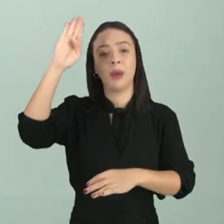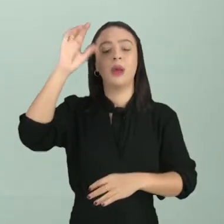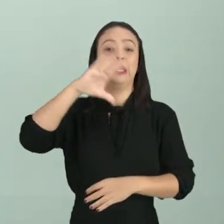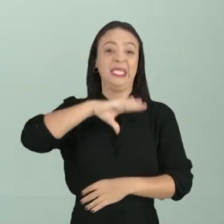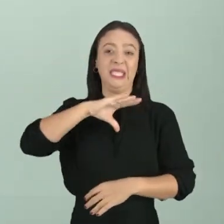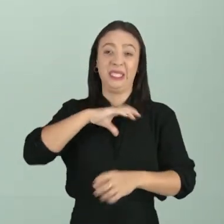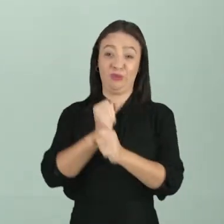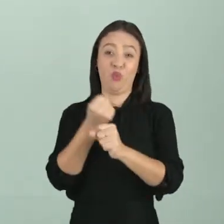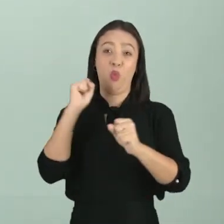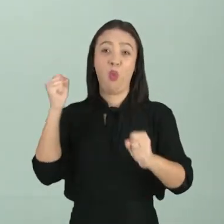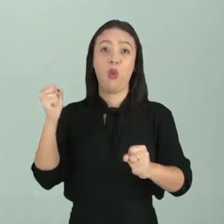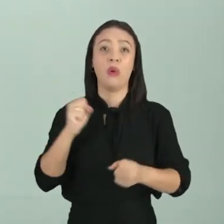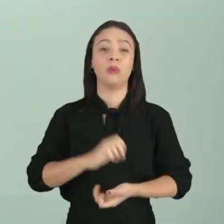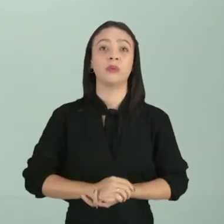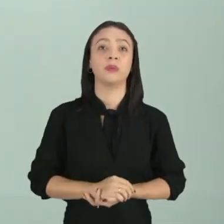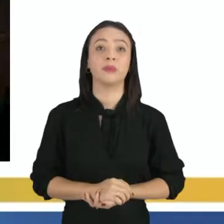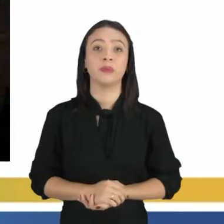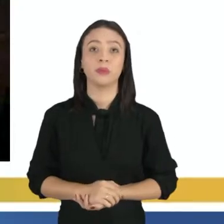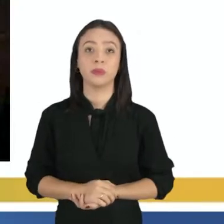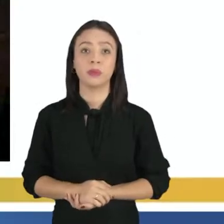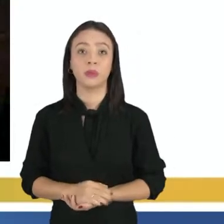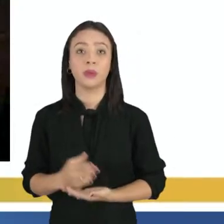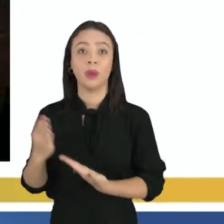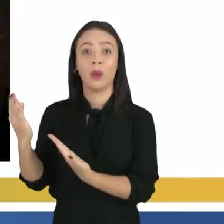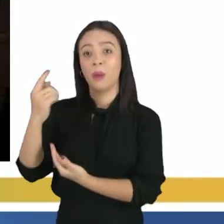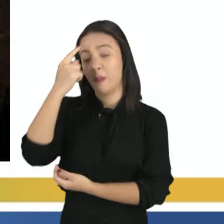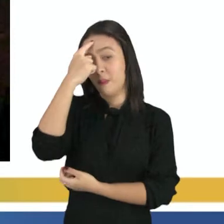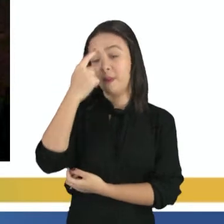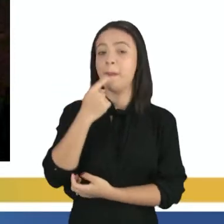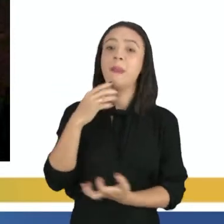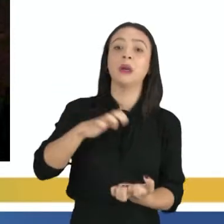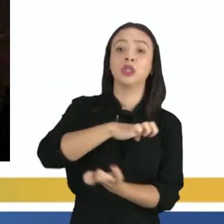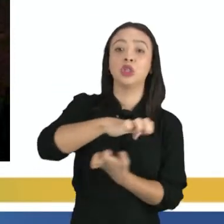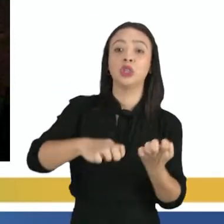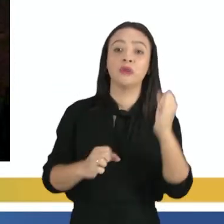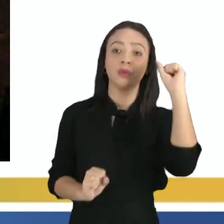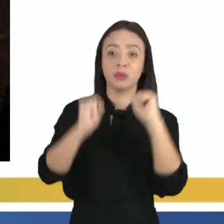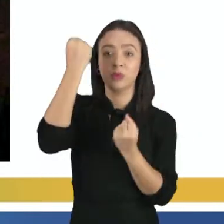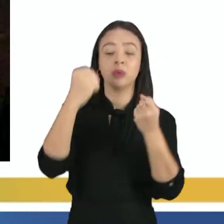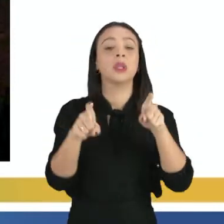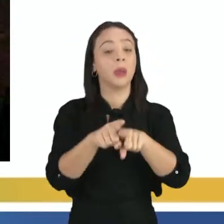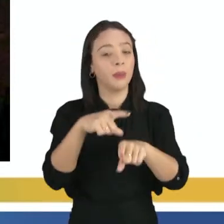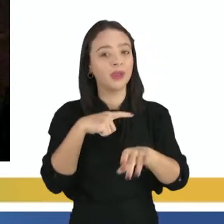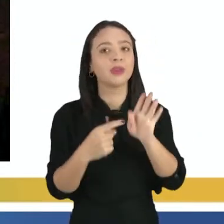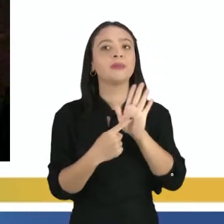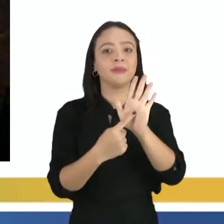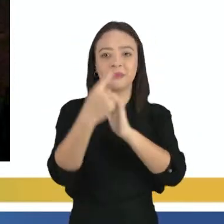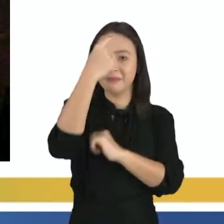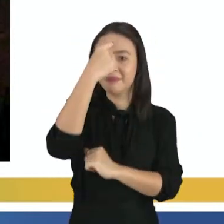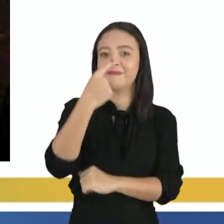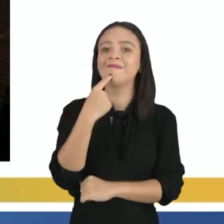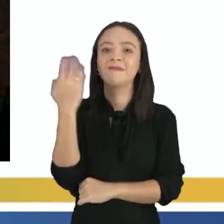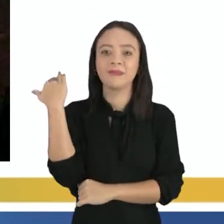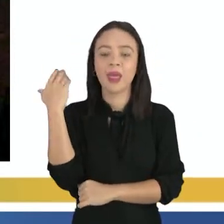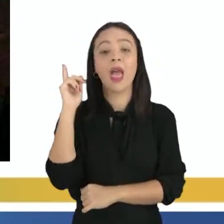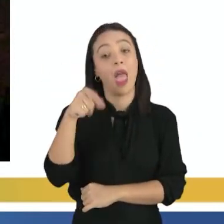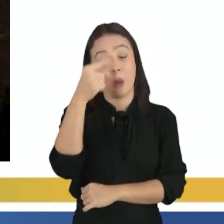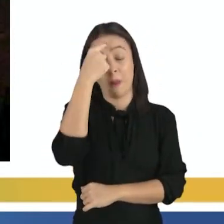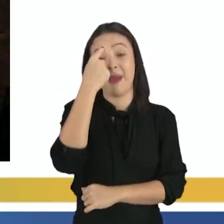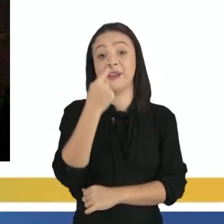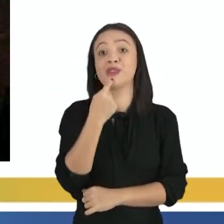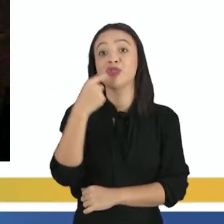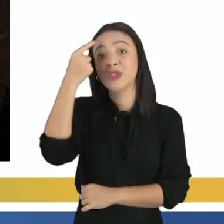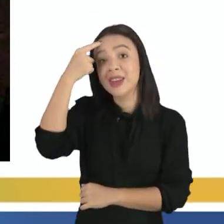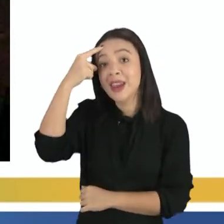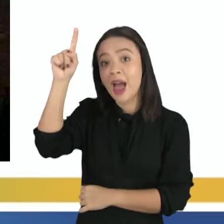né? Uma imagem aí da Revolução Industrial, também coloquei na aula passada, tá? Claro que não é uma imagem real, né? A